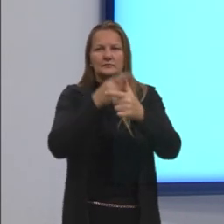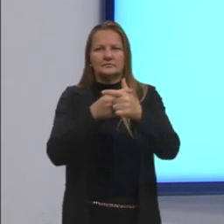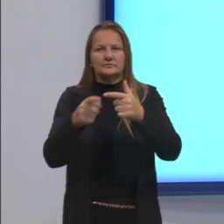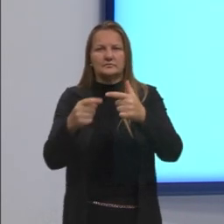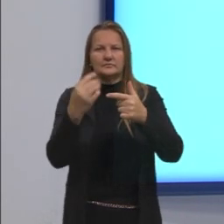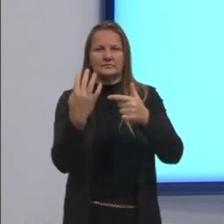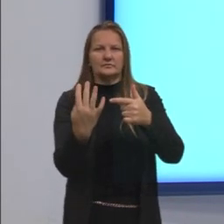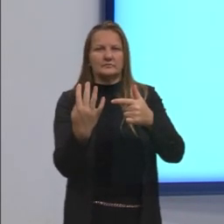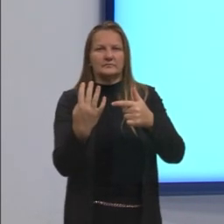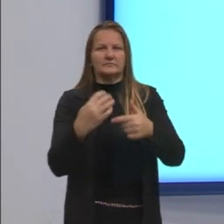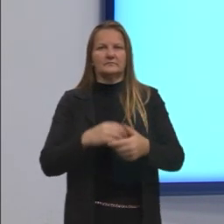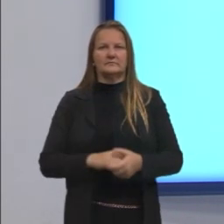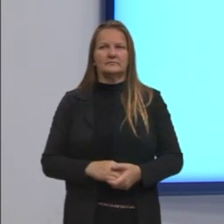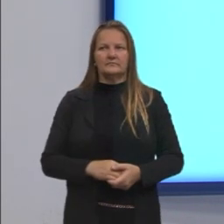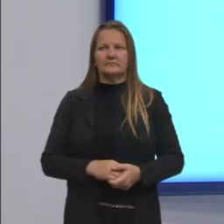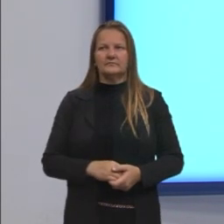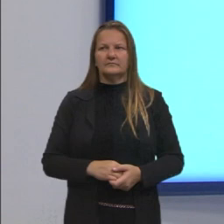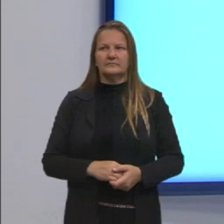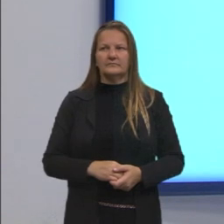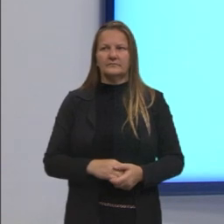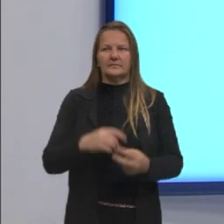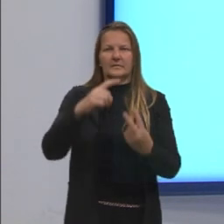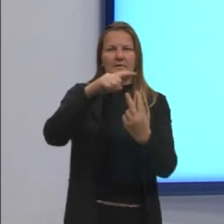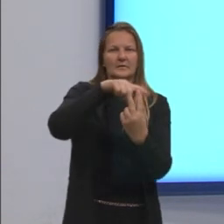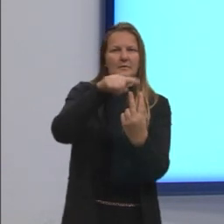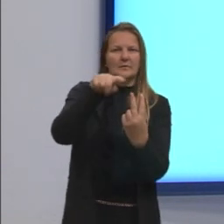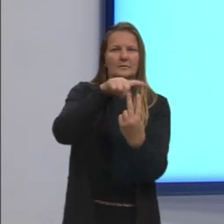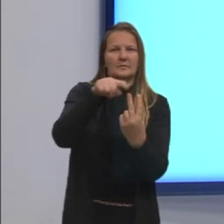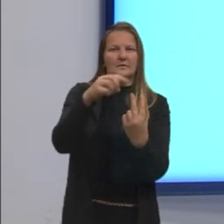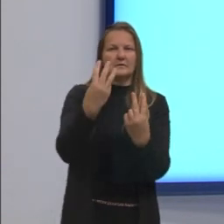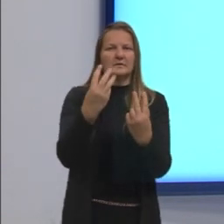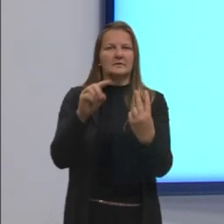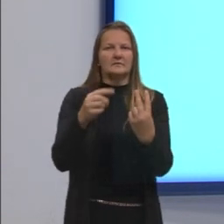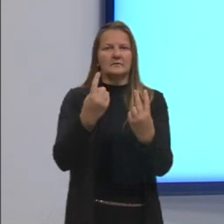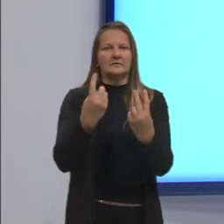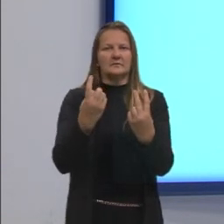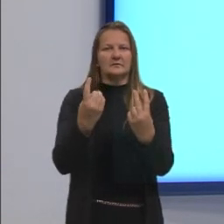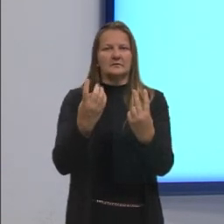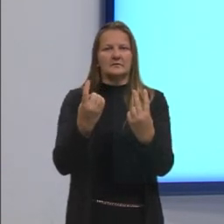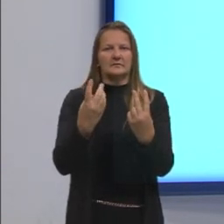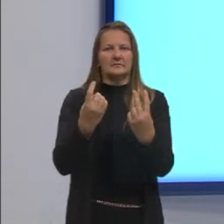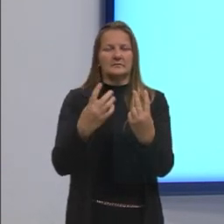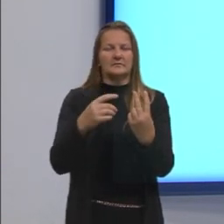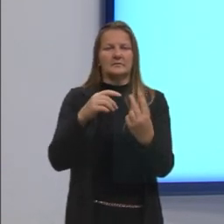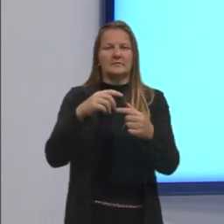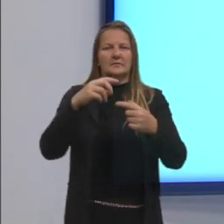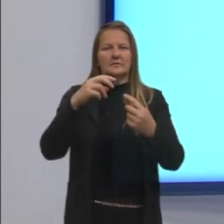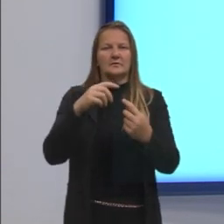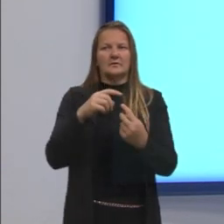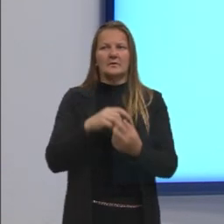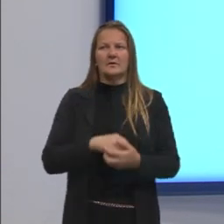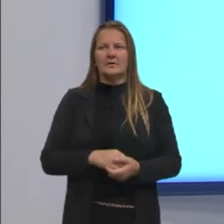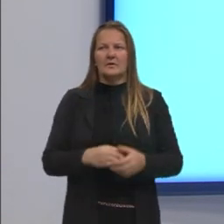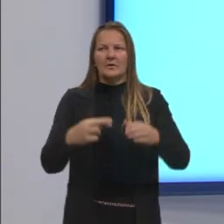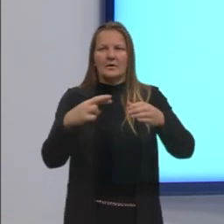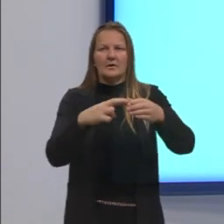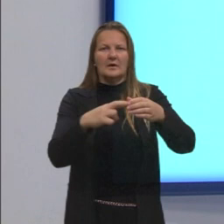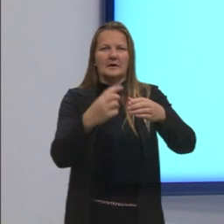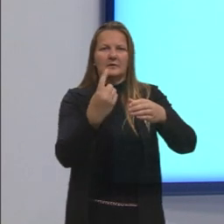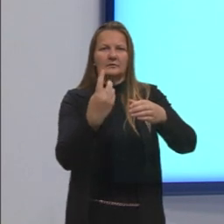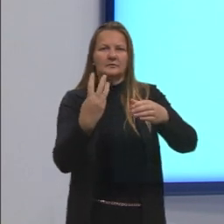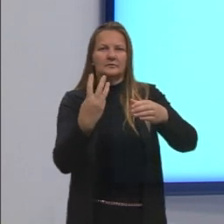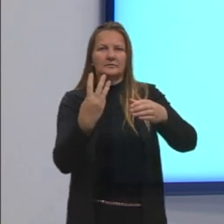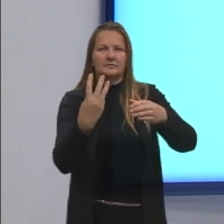por quatro o pin nós utilizamos 3,14 o raio aqui ele é de 13 cm